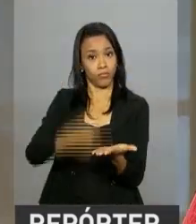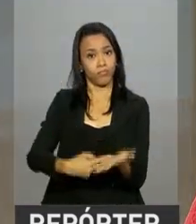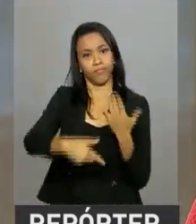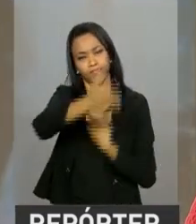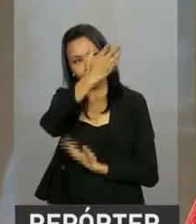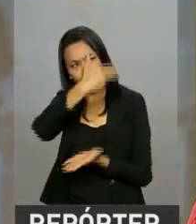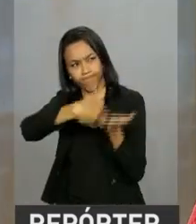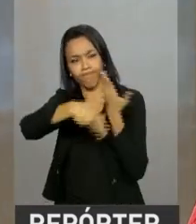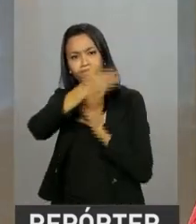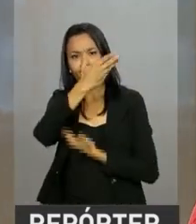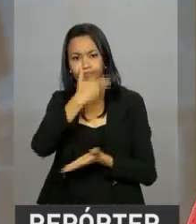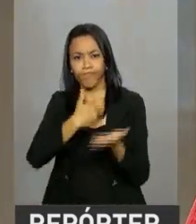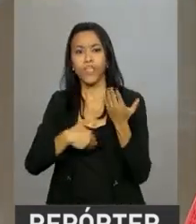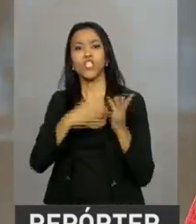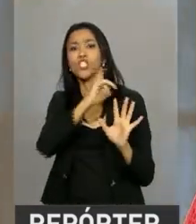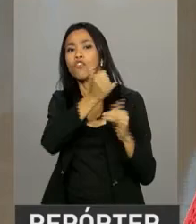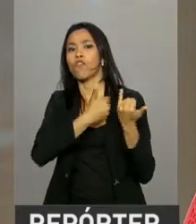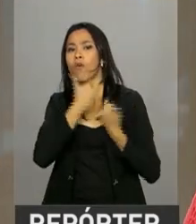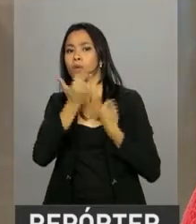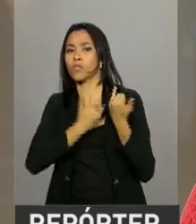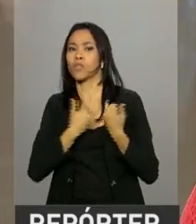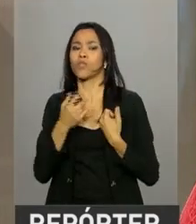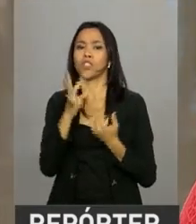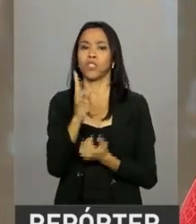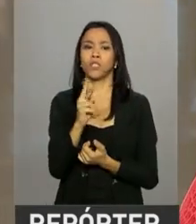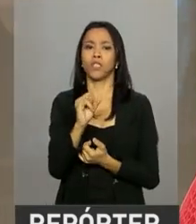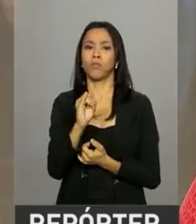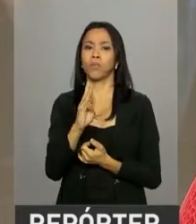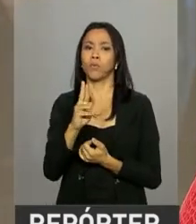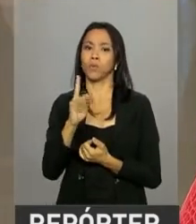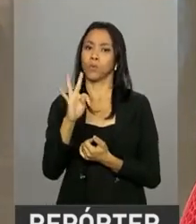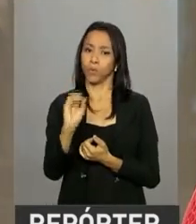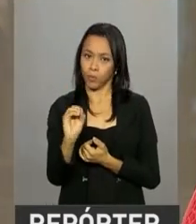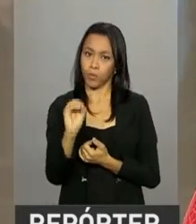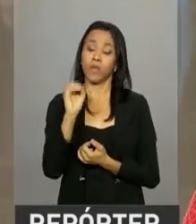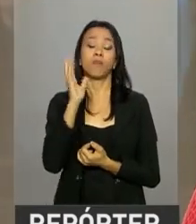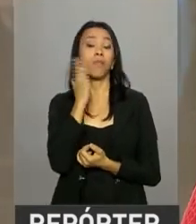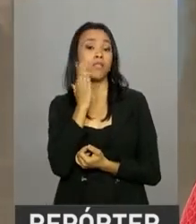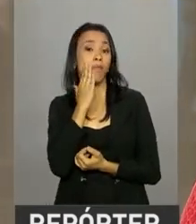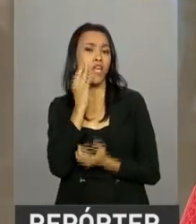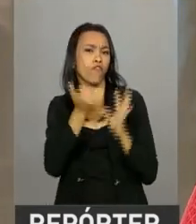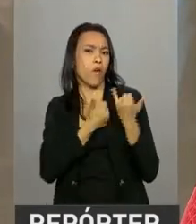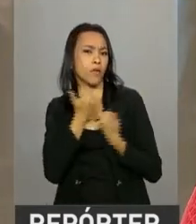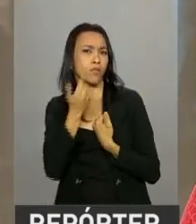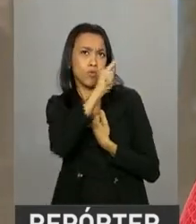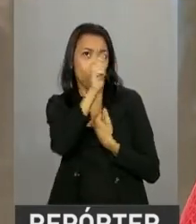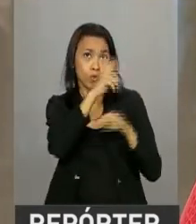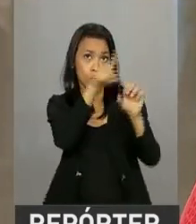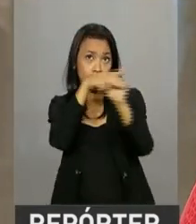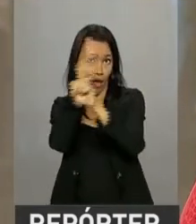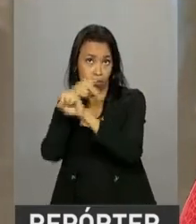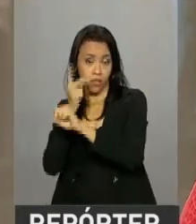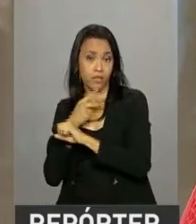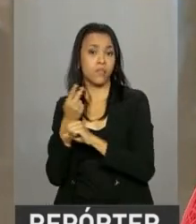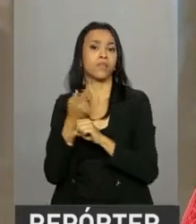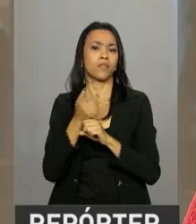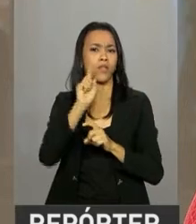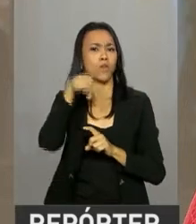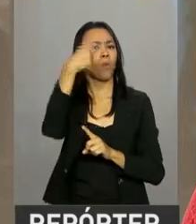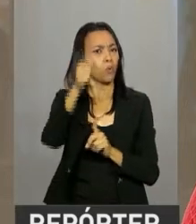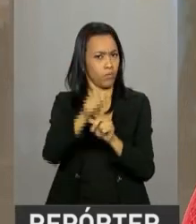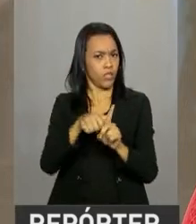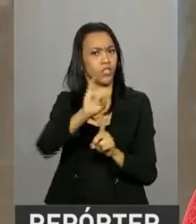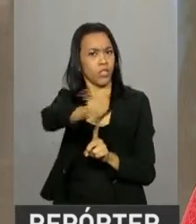Intercâmbio Internacional de Informações Tributárias, que prevê a troca automática de dados com outros países a partir de janeiro do ano que